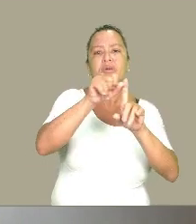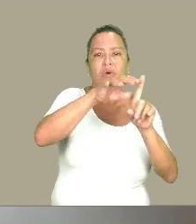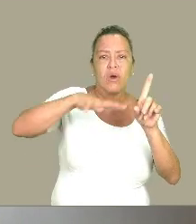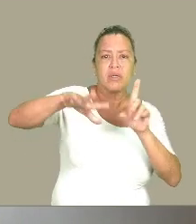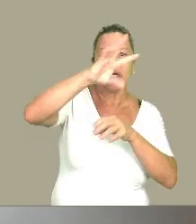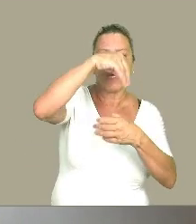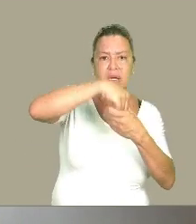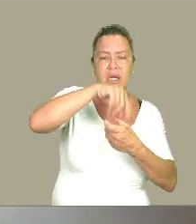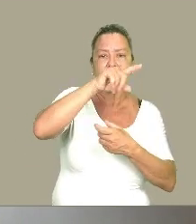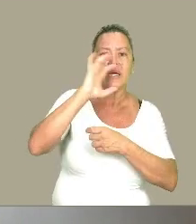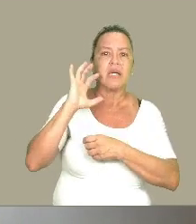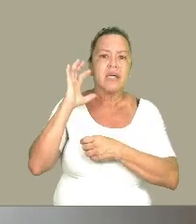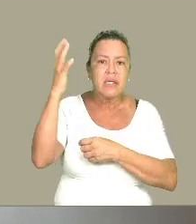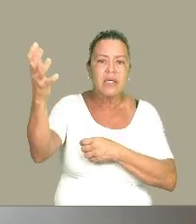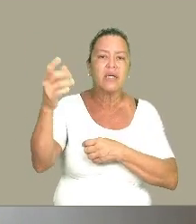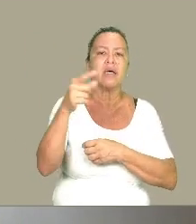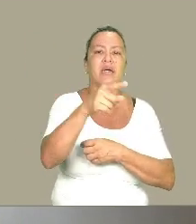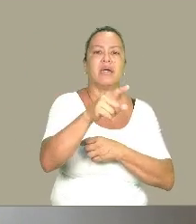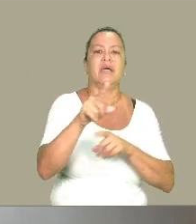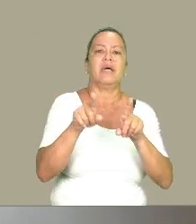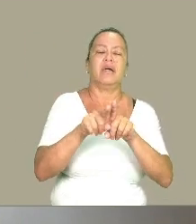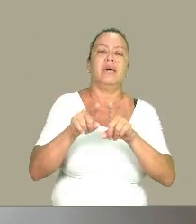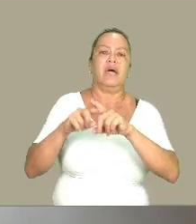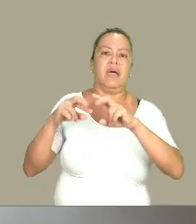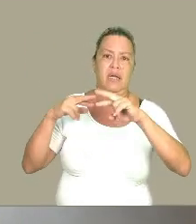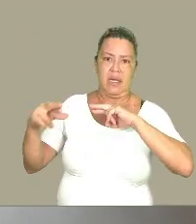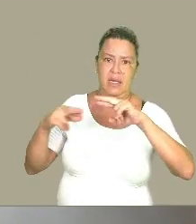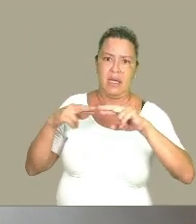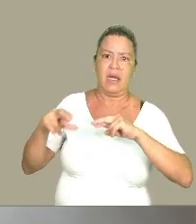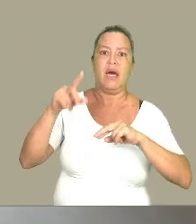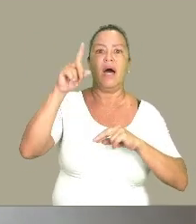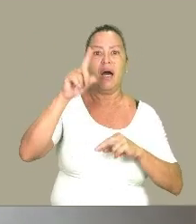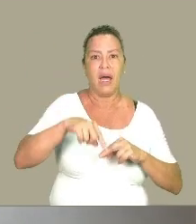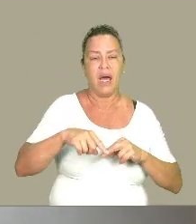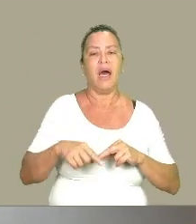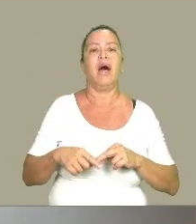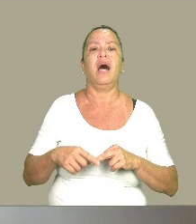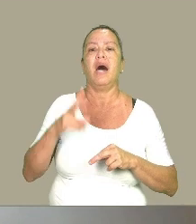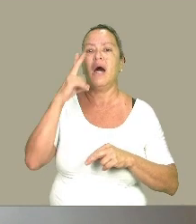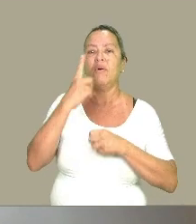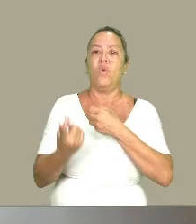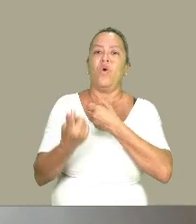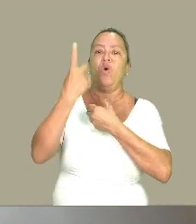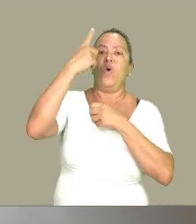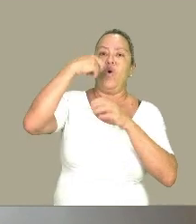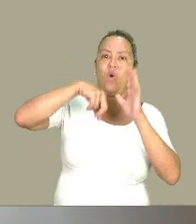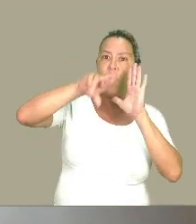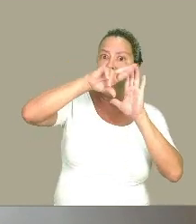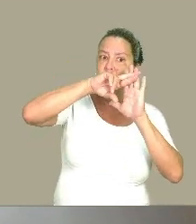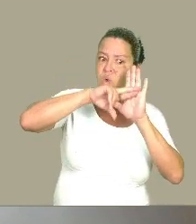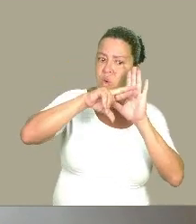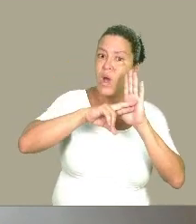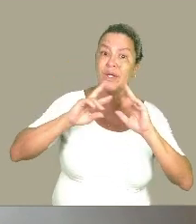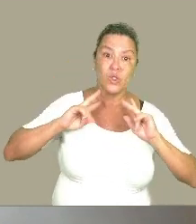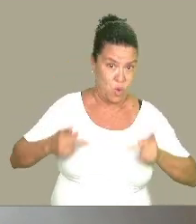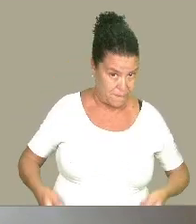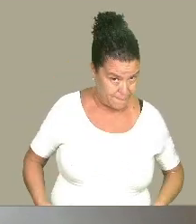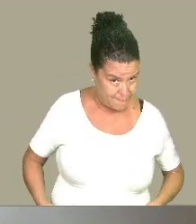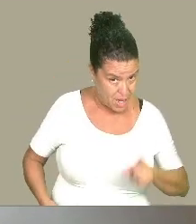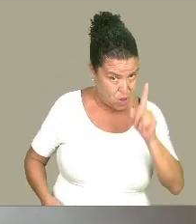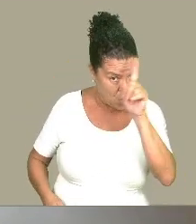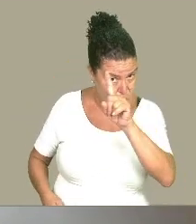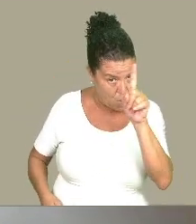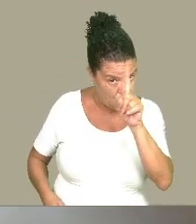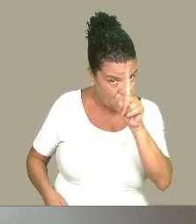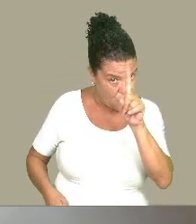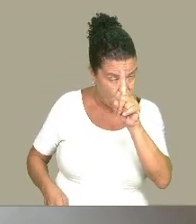de dissolução de uma relação é um regramento colocado pelas leis humanas, não é um regramento